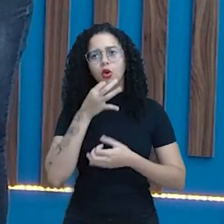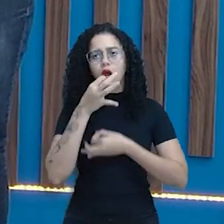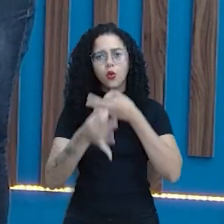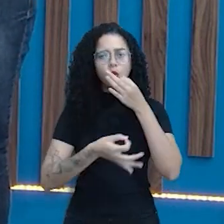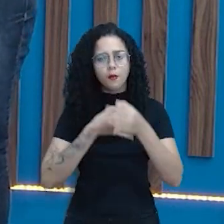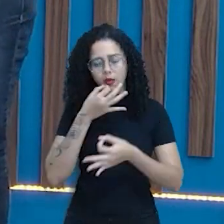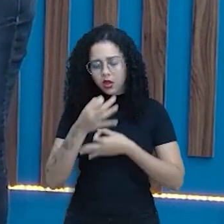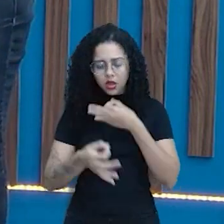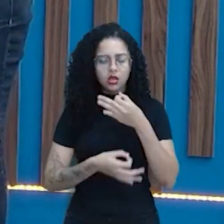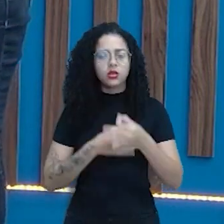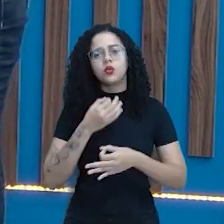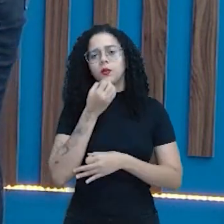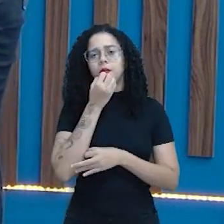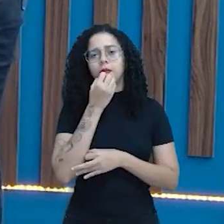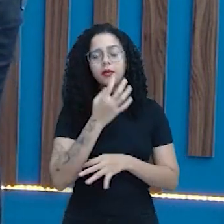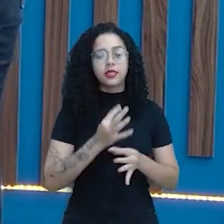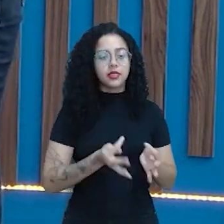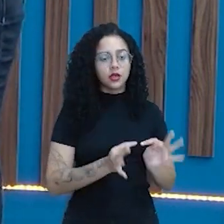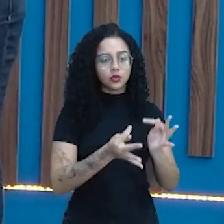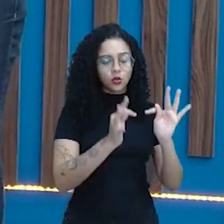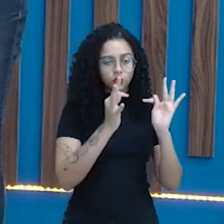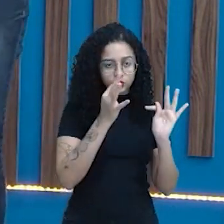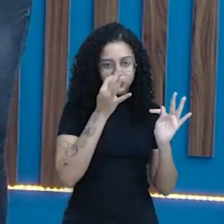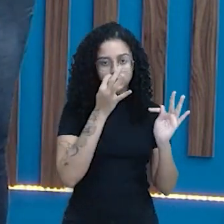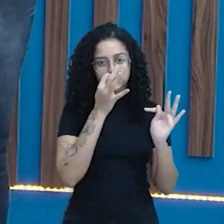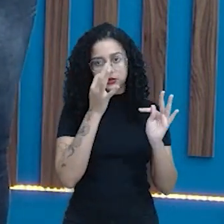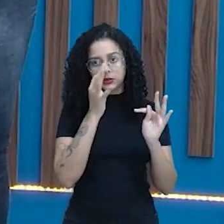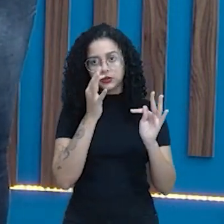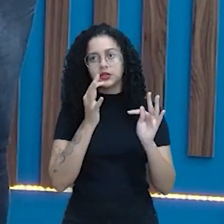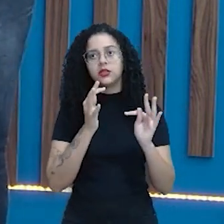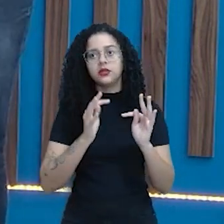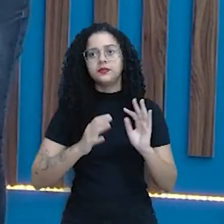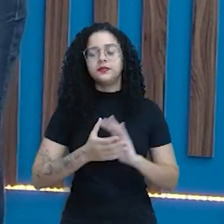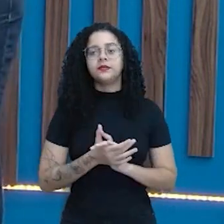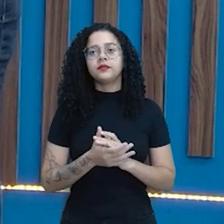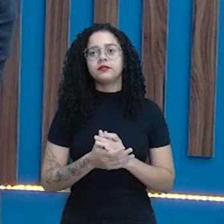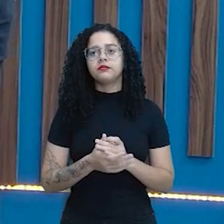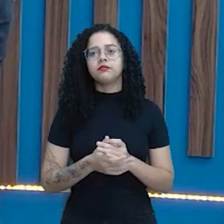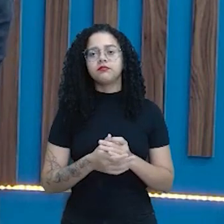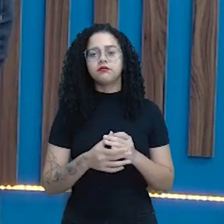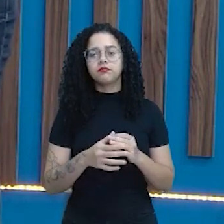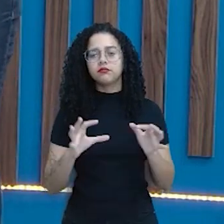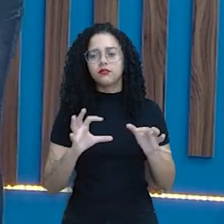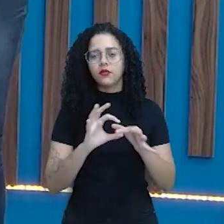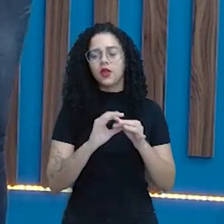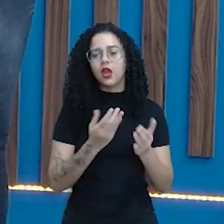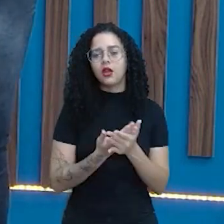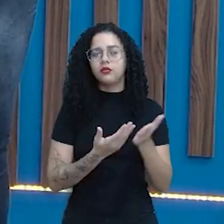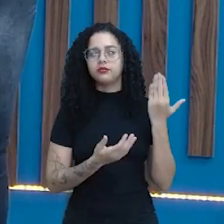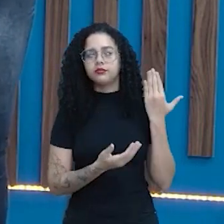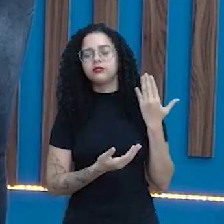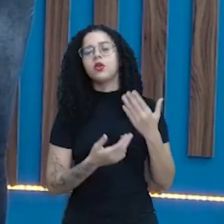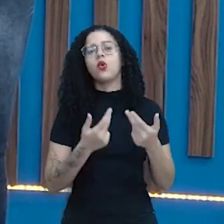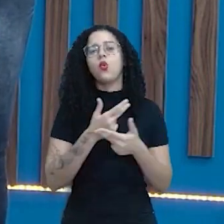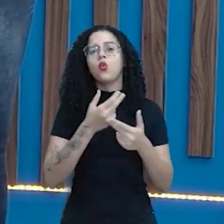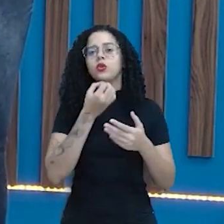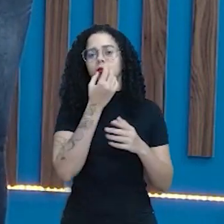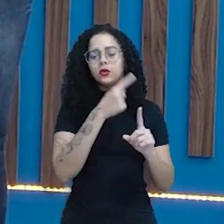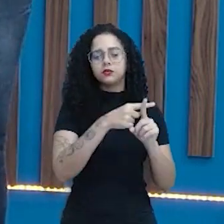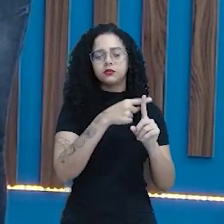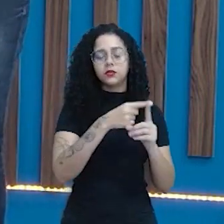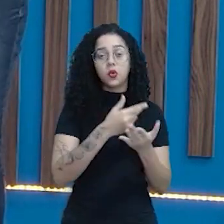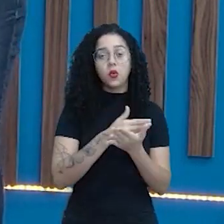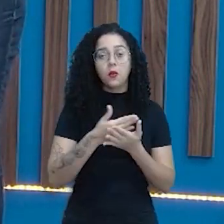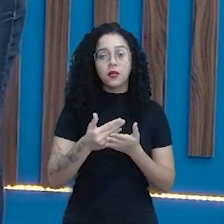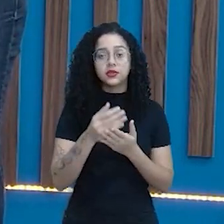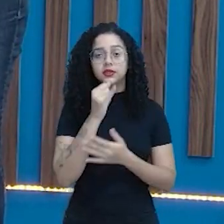argumentos favoráveis, né? Ou seja, a tecnologia, muito trazido da aula anterior, né? Ou seja, os benefícios, começar